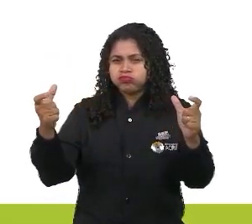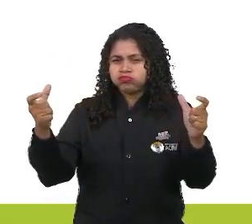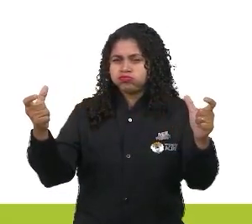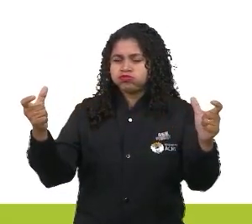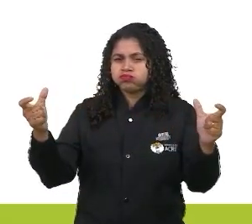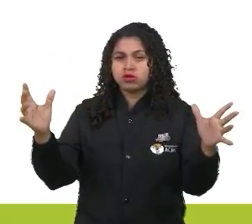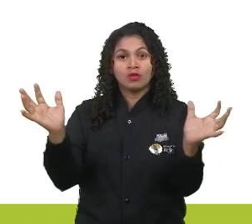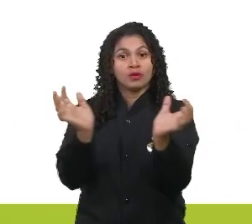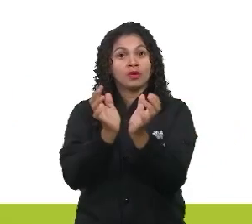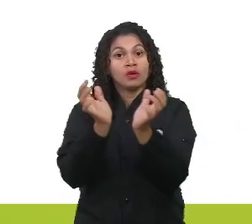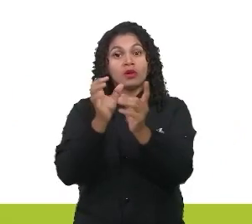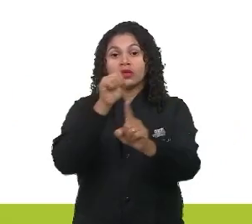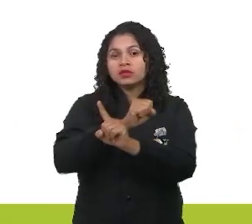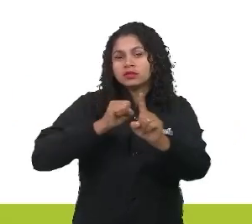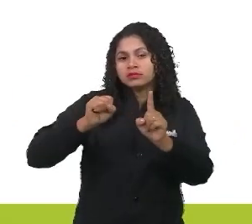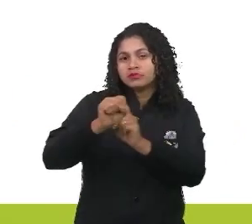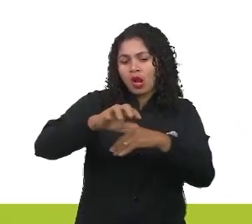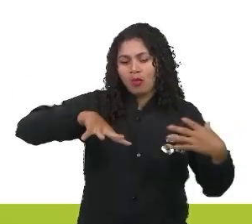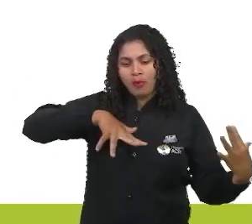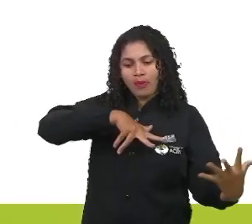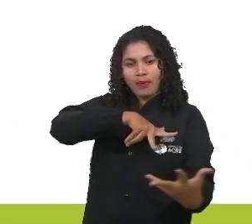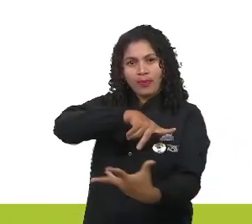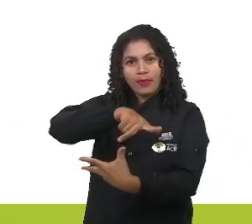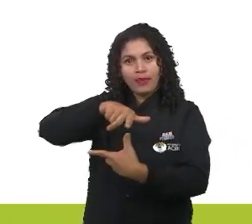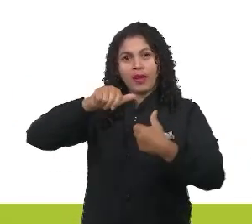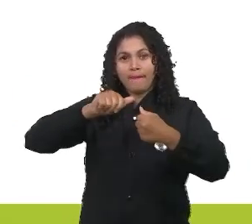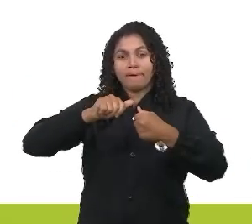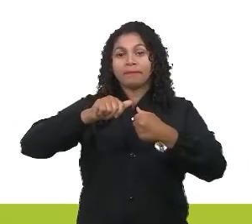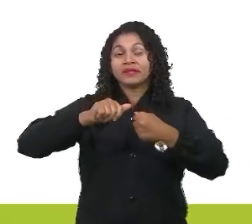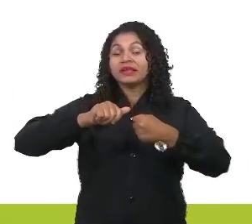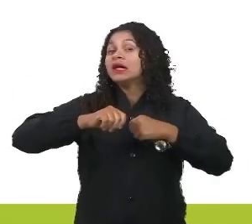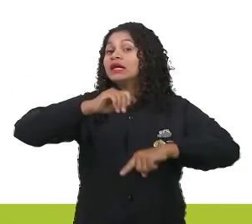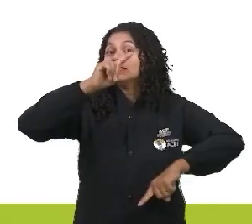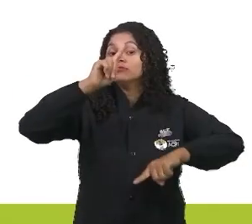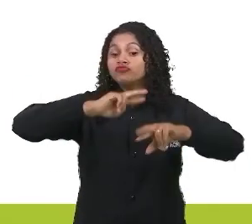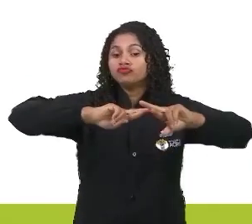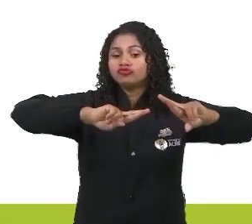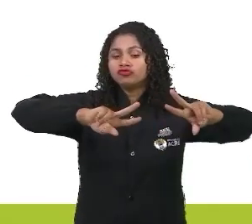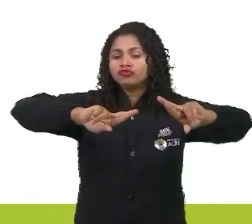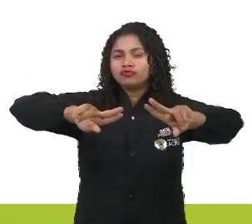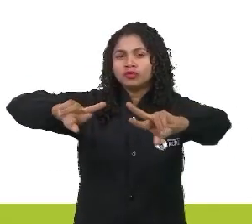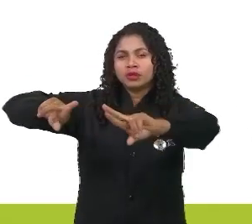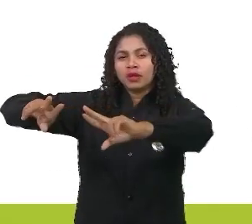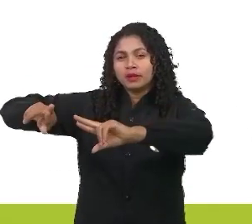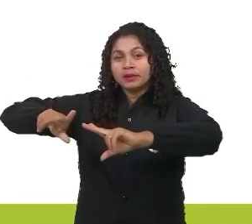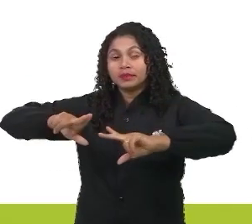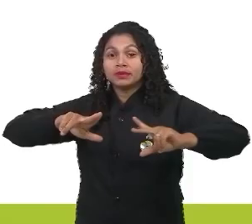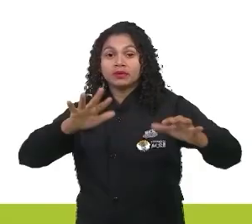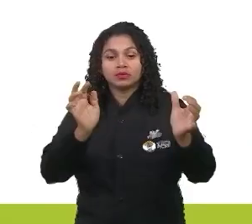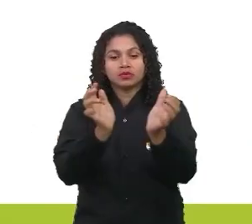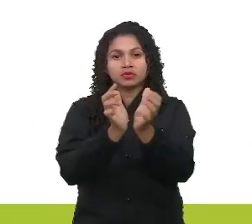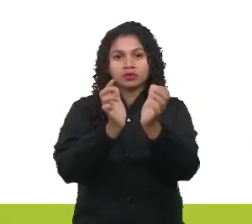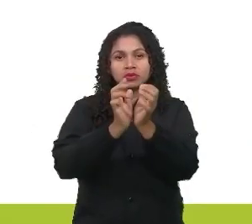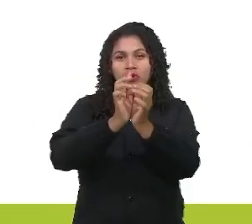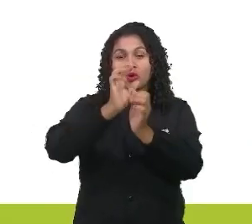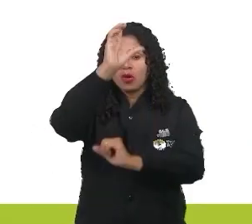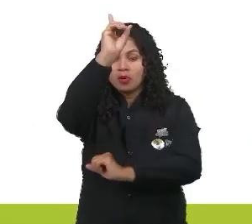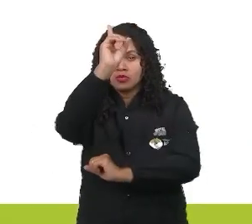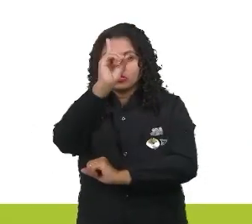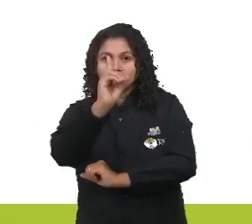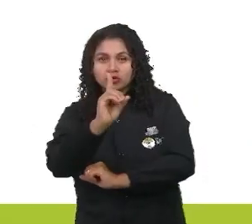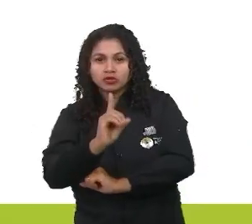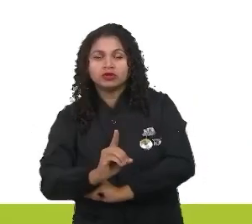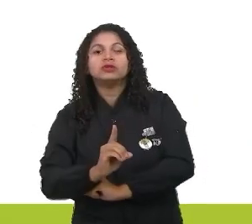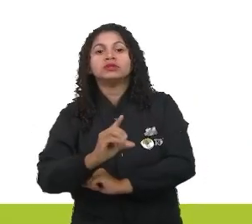mundo. Essa diversidade de movimentos, que vão desde os movimentos por direitos civis e